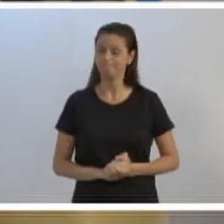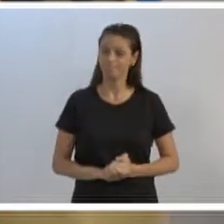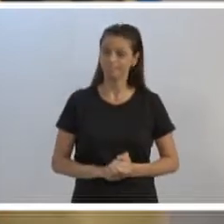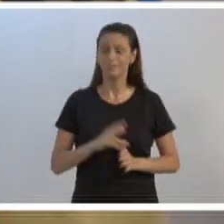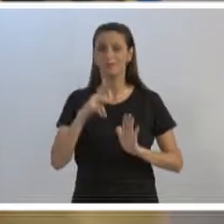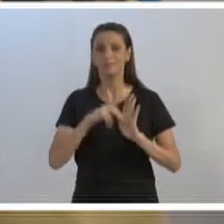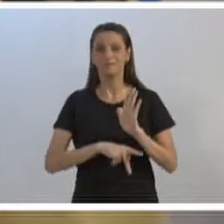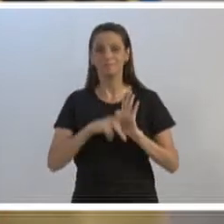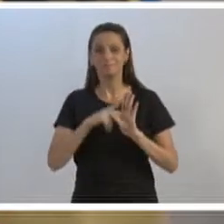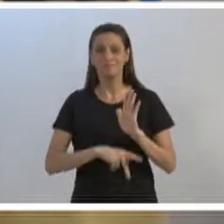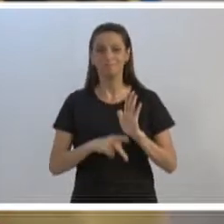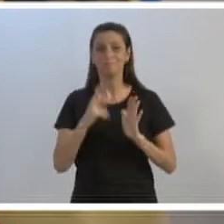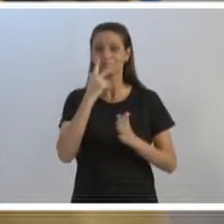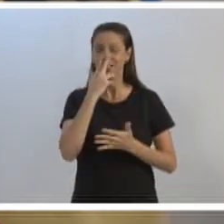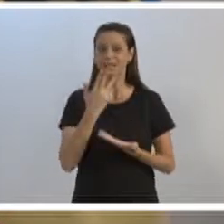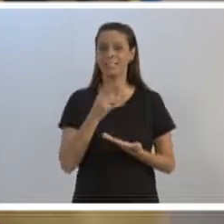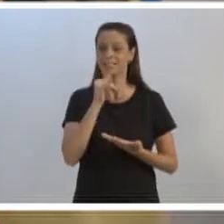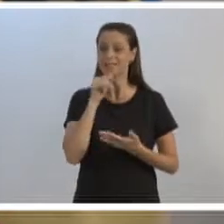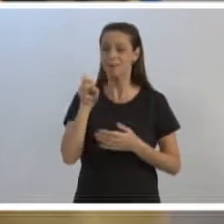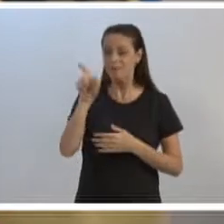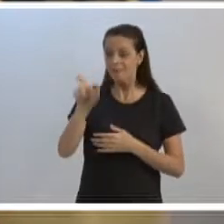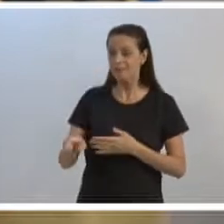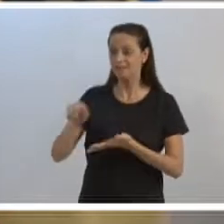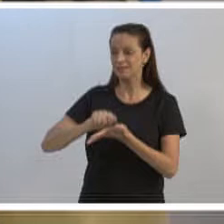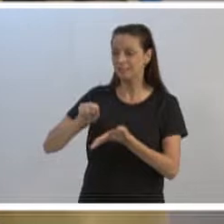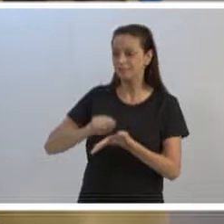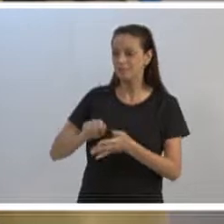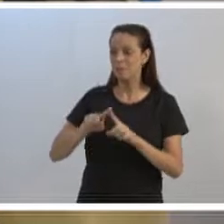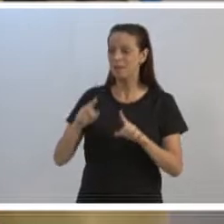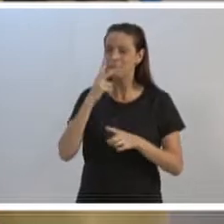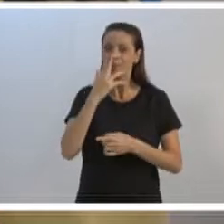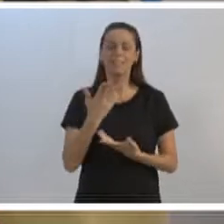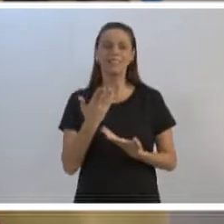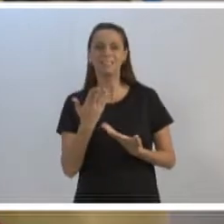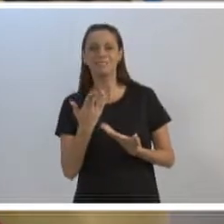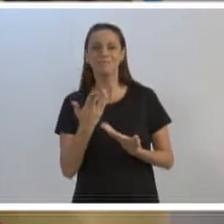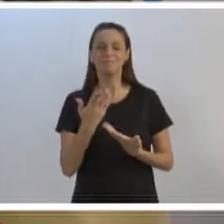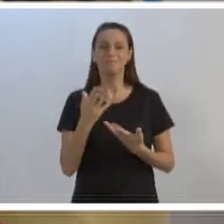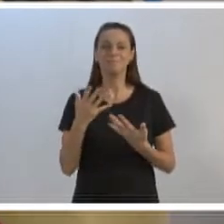sua essência do autor. Eu vou fazer a leitura aqui.